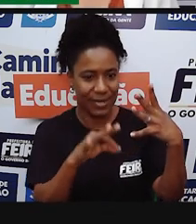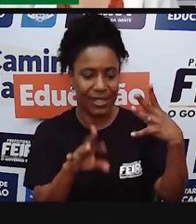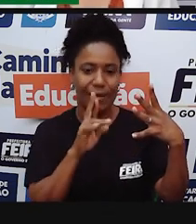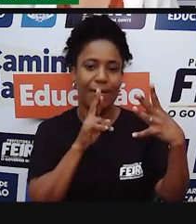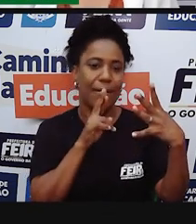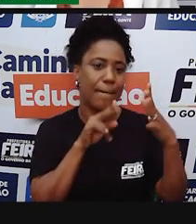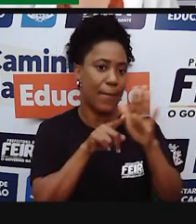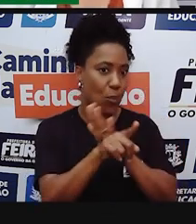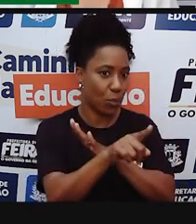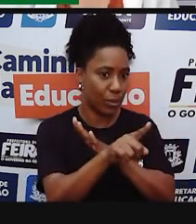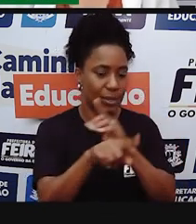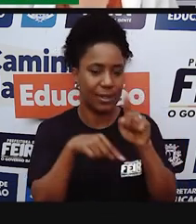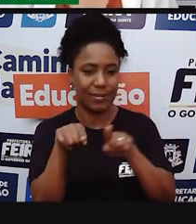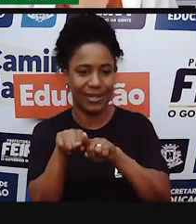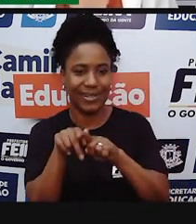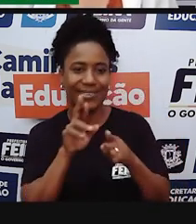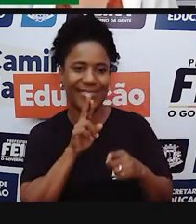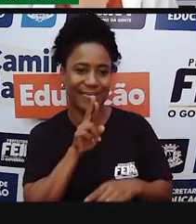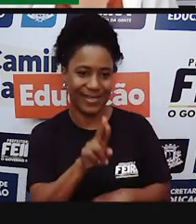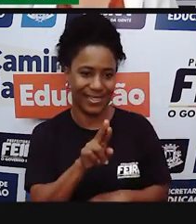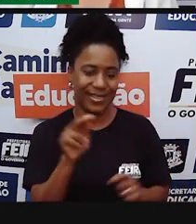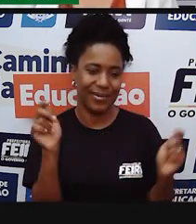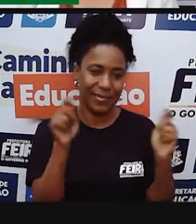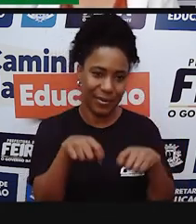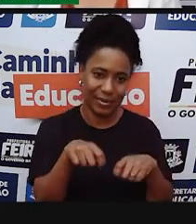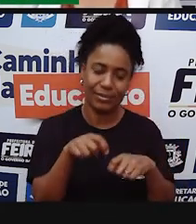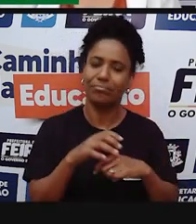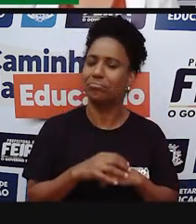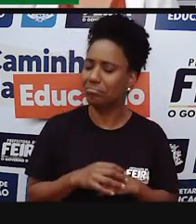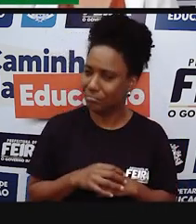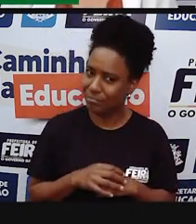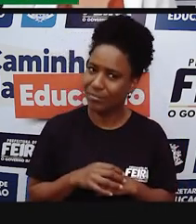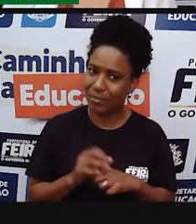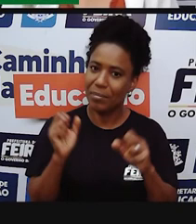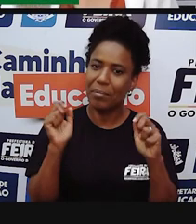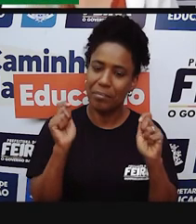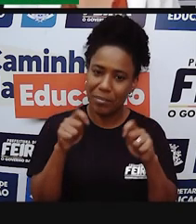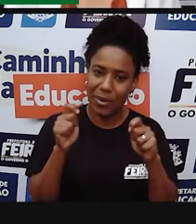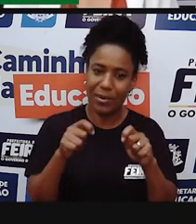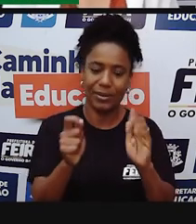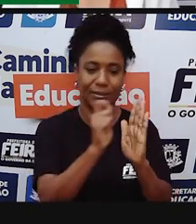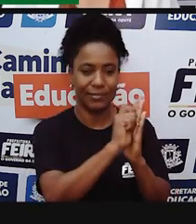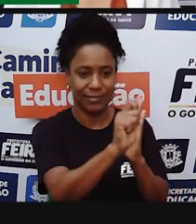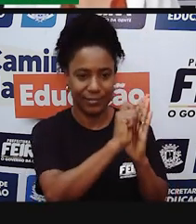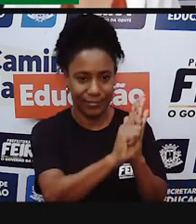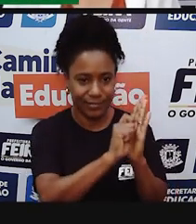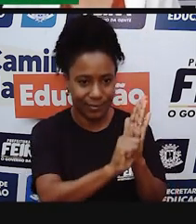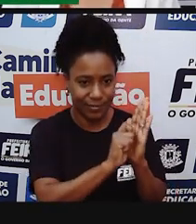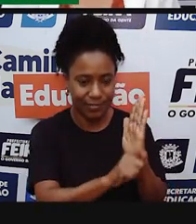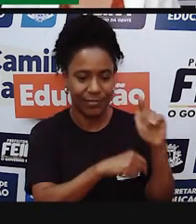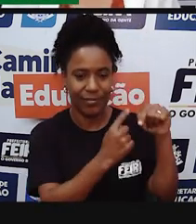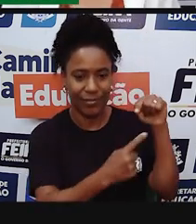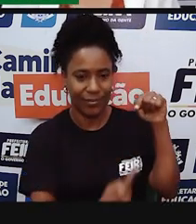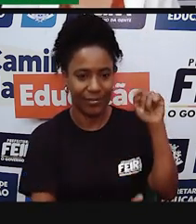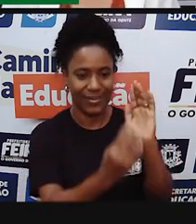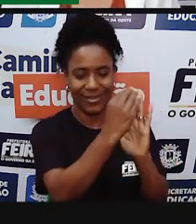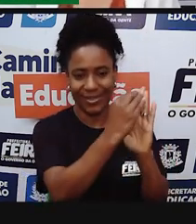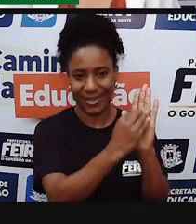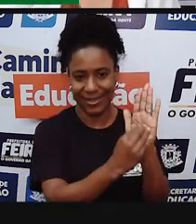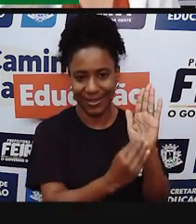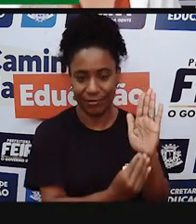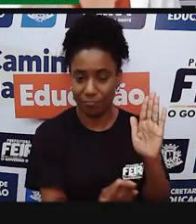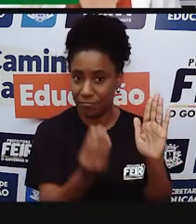as perguntas e as respostas eu recomendo que vocês registrem essa atividade no caderno OK